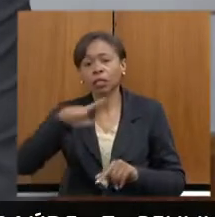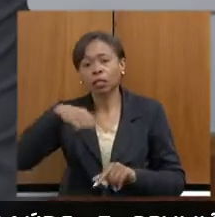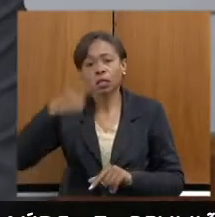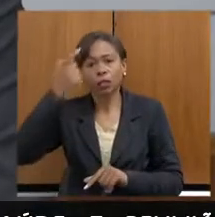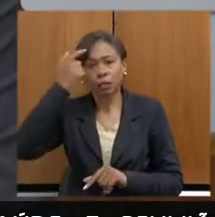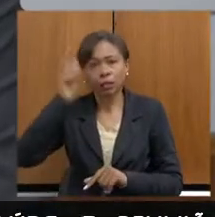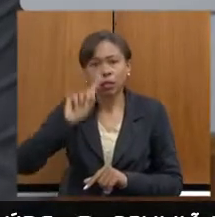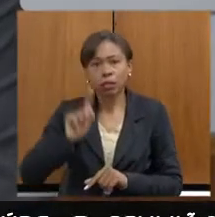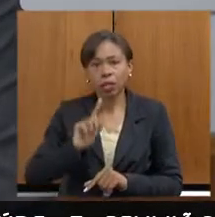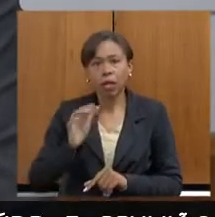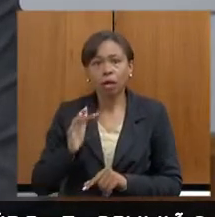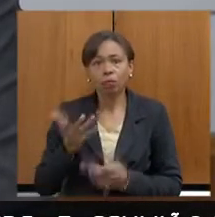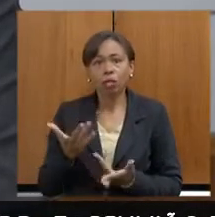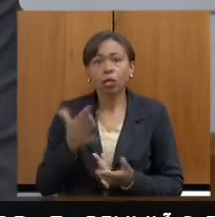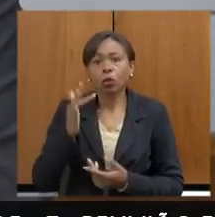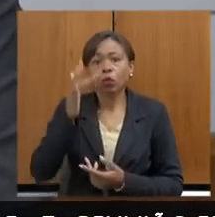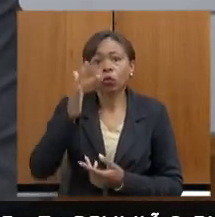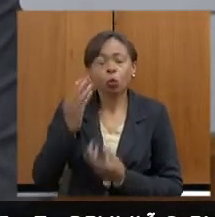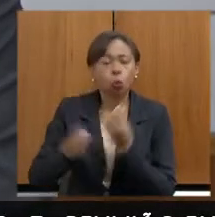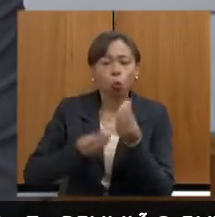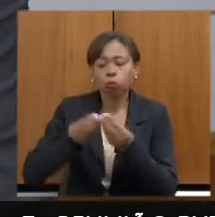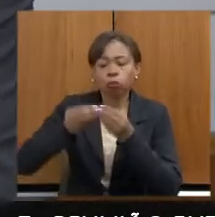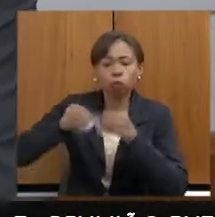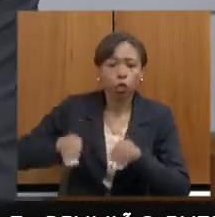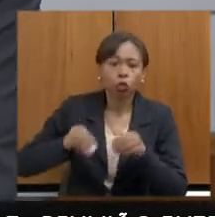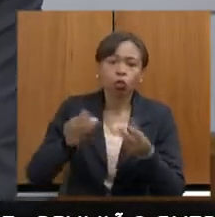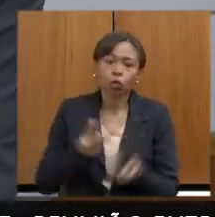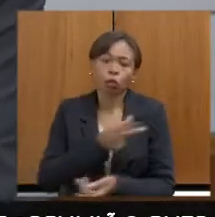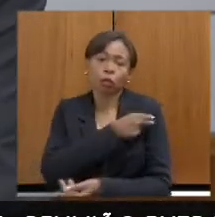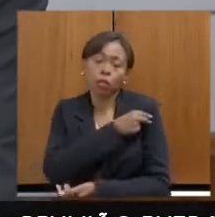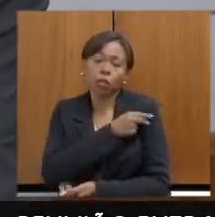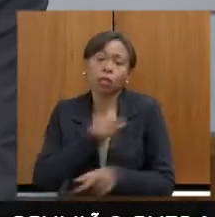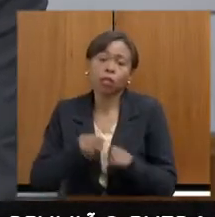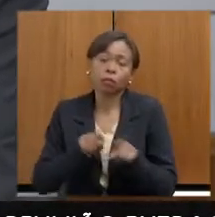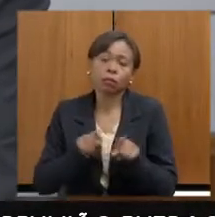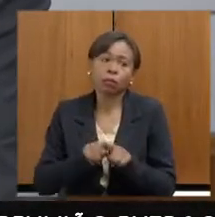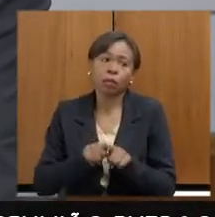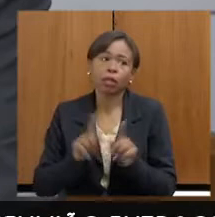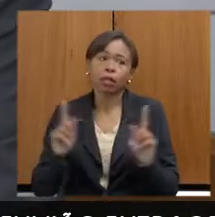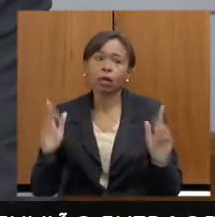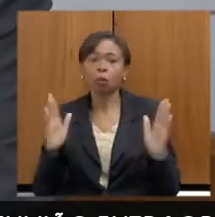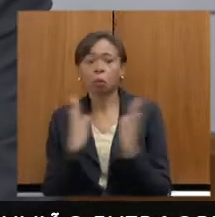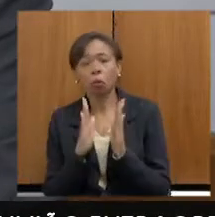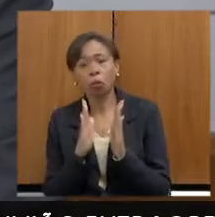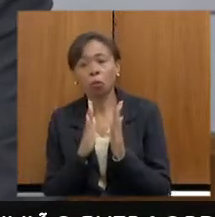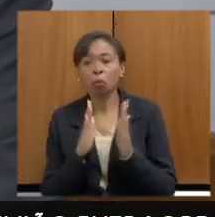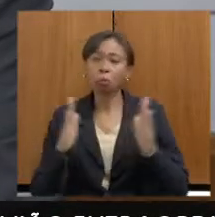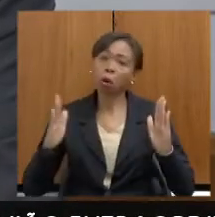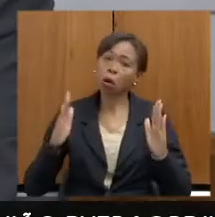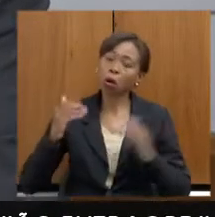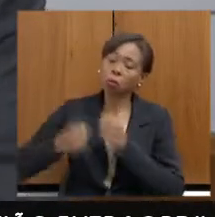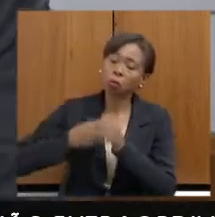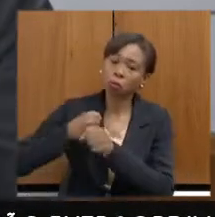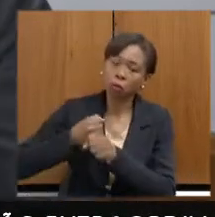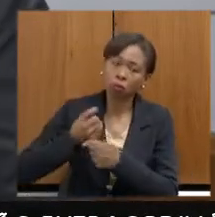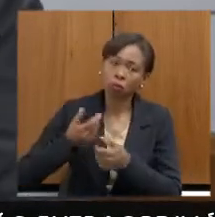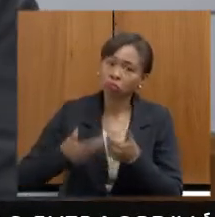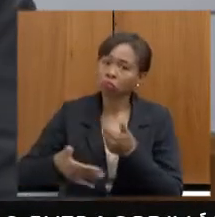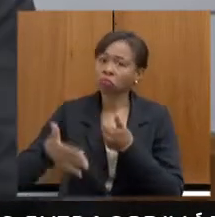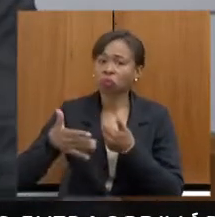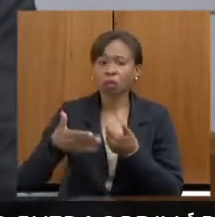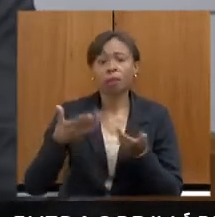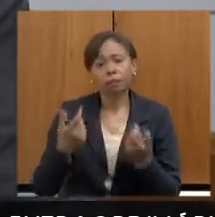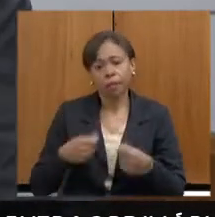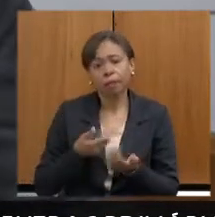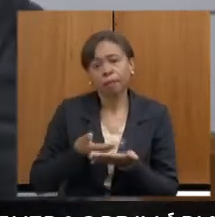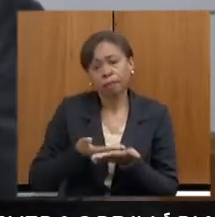fato Quais são os efeitos colaterais dela nem de longo prazo e que sai de curto prazo porque de curto prazo não é preciso de mais estudos um minuto batom